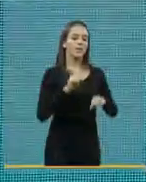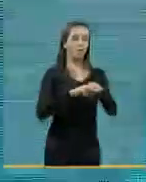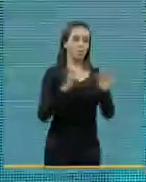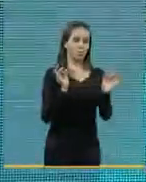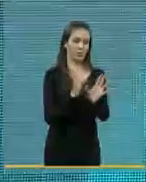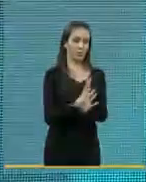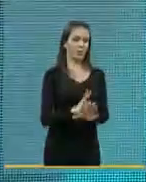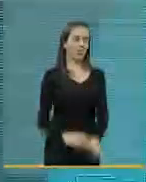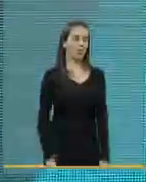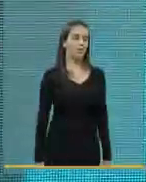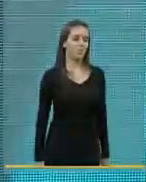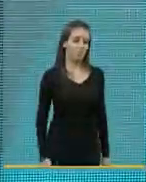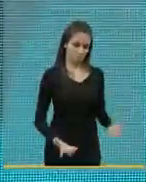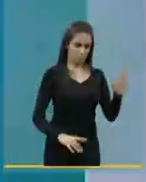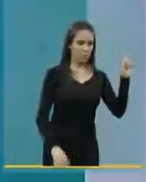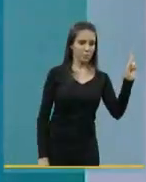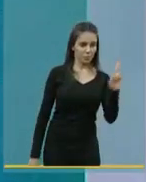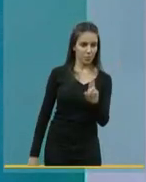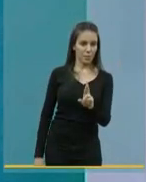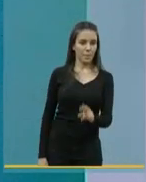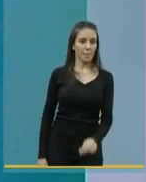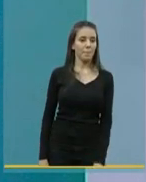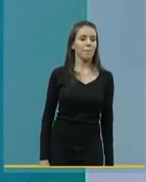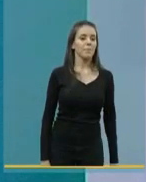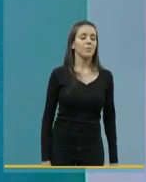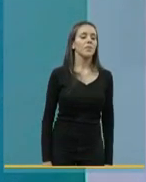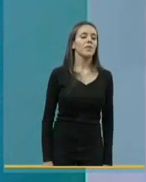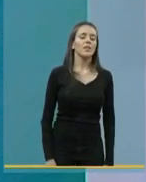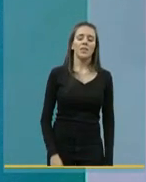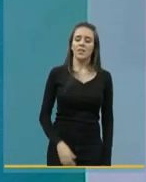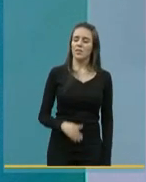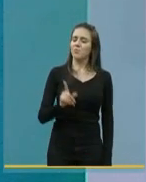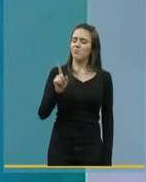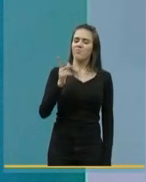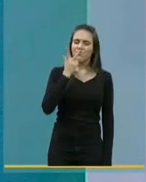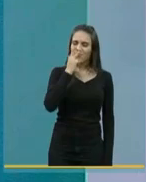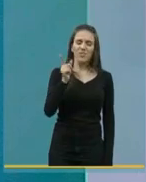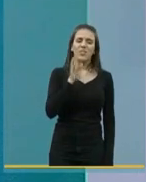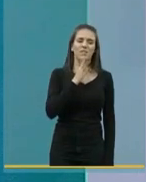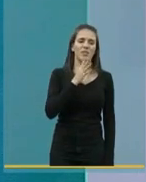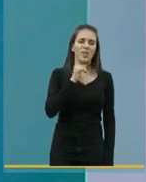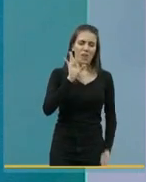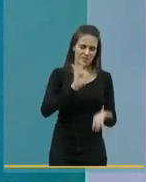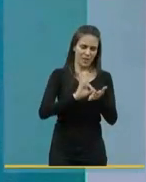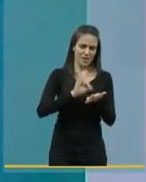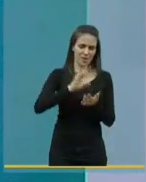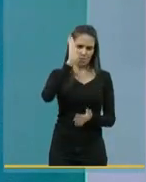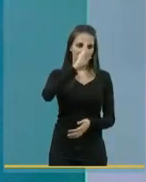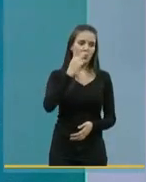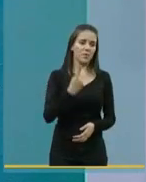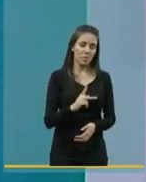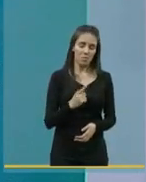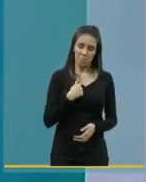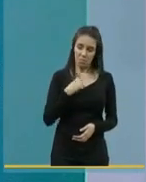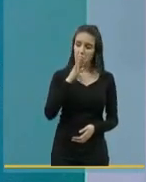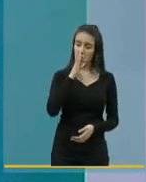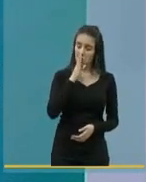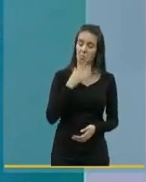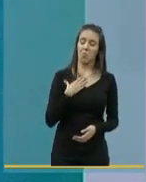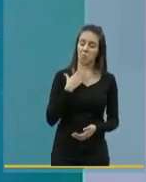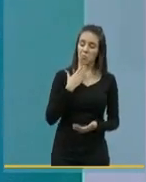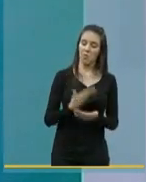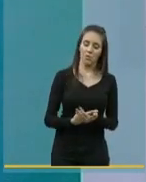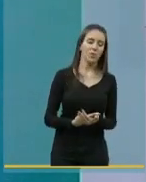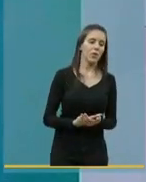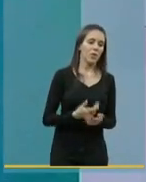um minuto e meio para réplica o seu desconhecimento da realidade brasileira chama muito a atenção